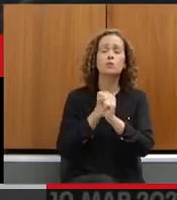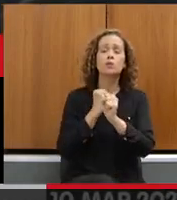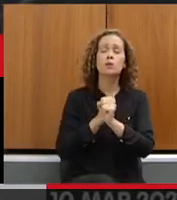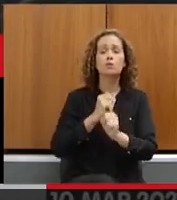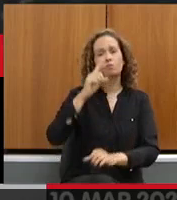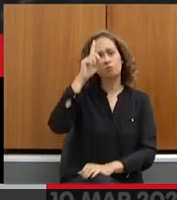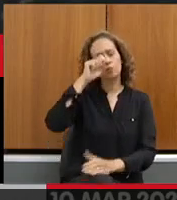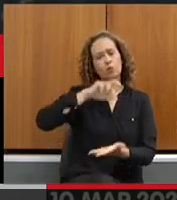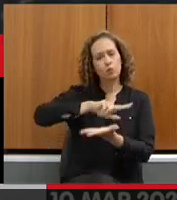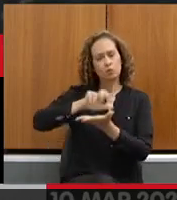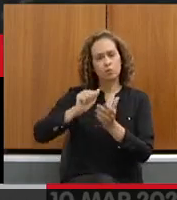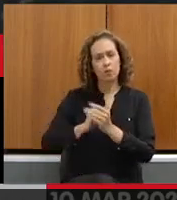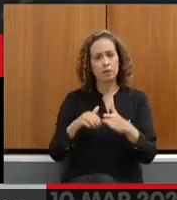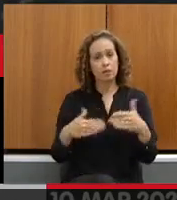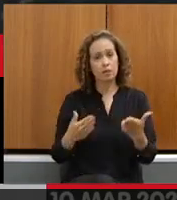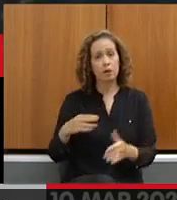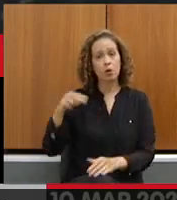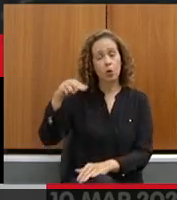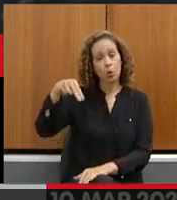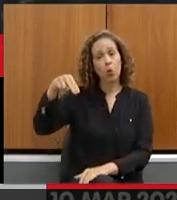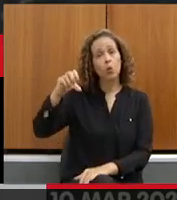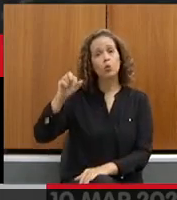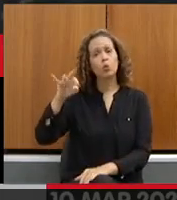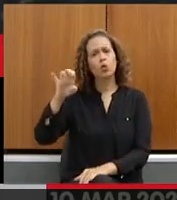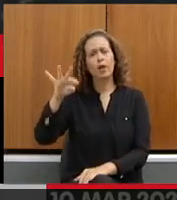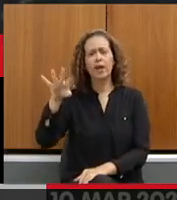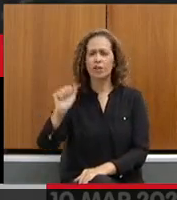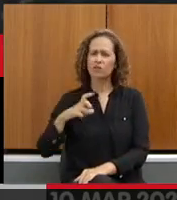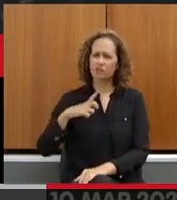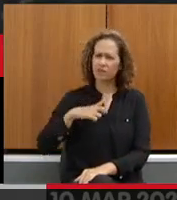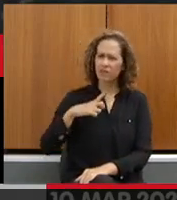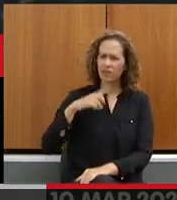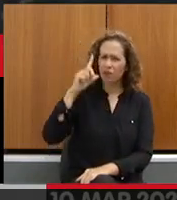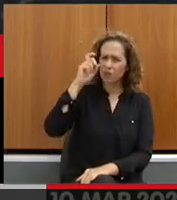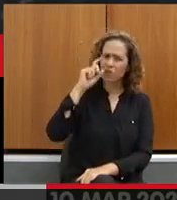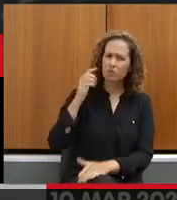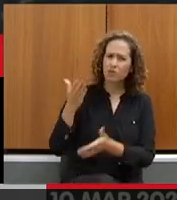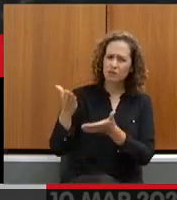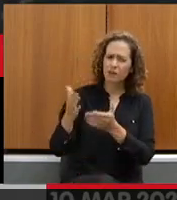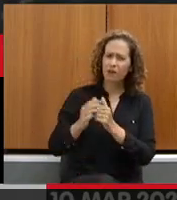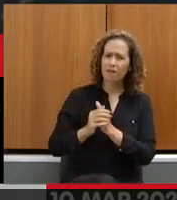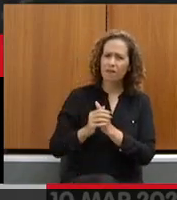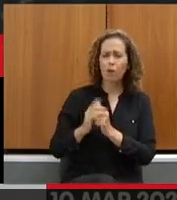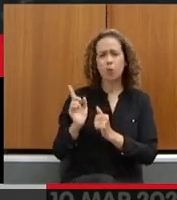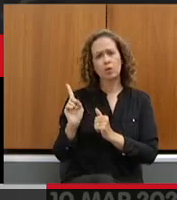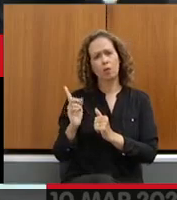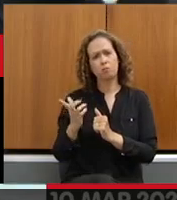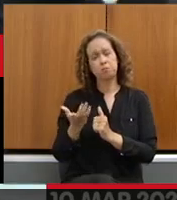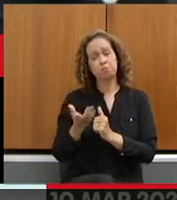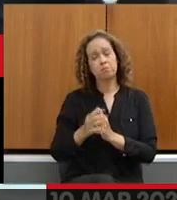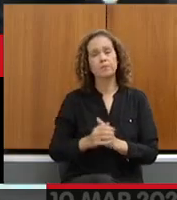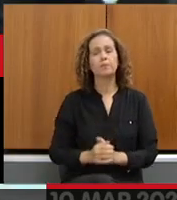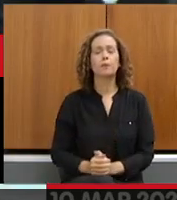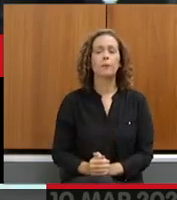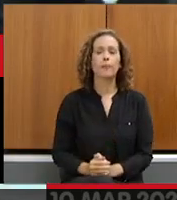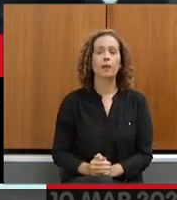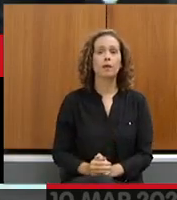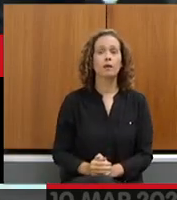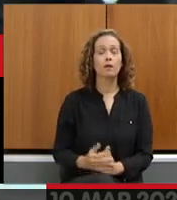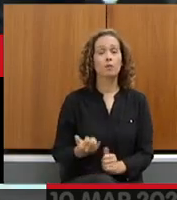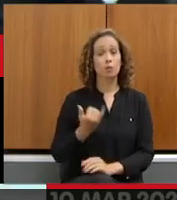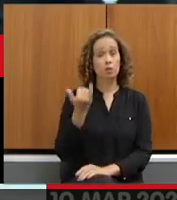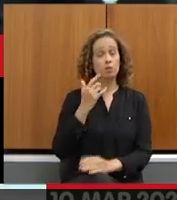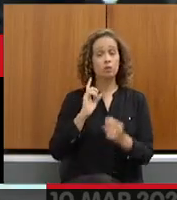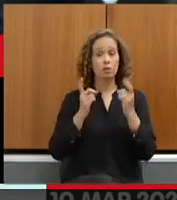hospitais o noroeste terá ou não Hospital Regional secretário e isso é interessante aquela